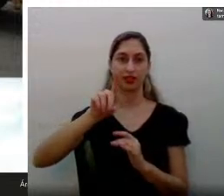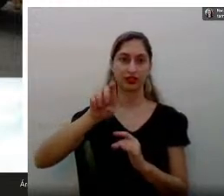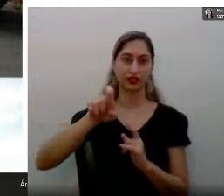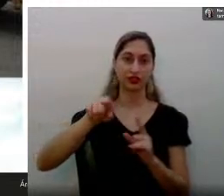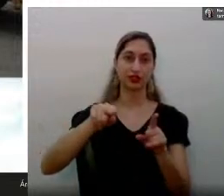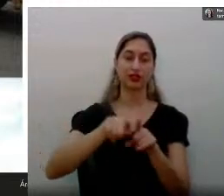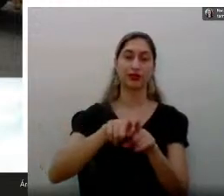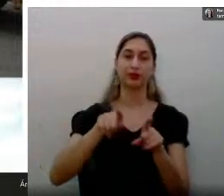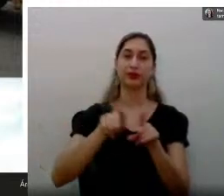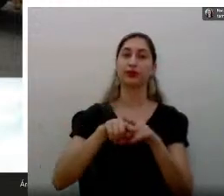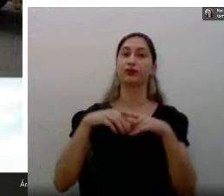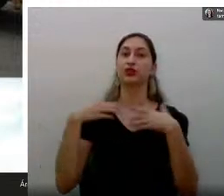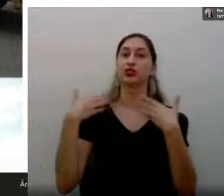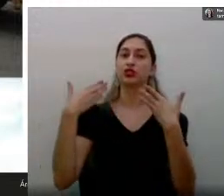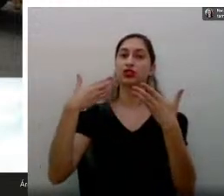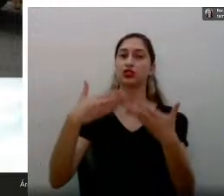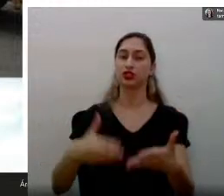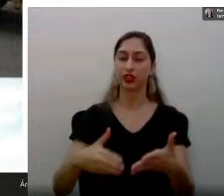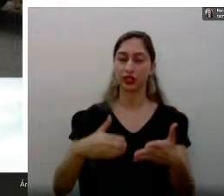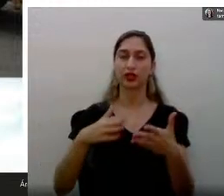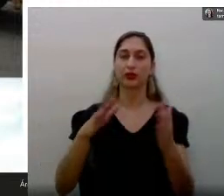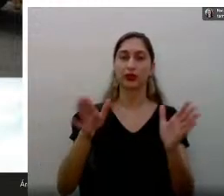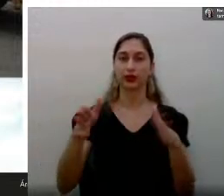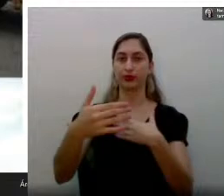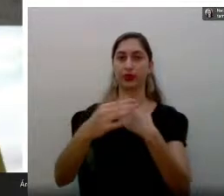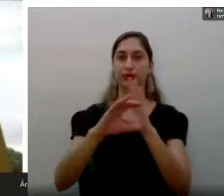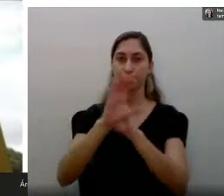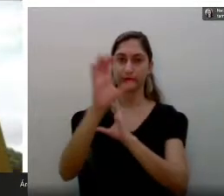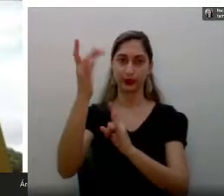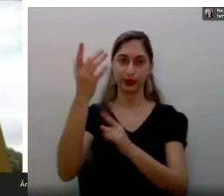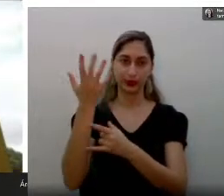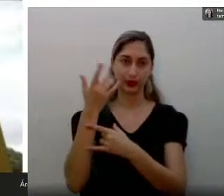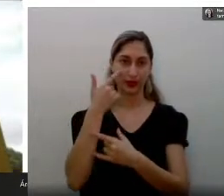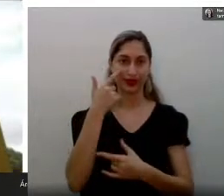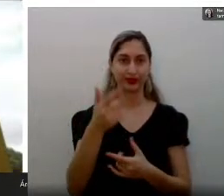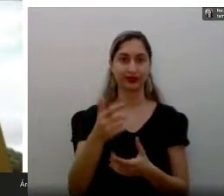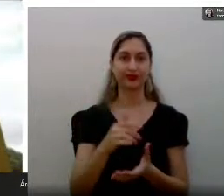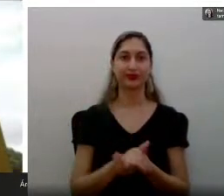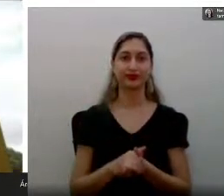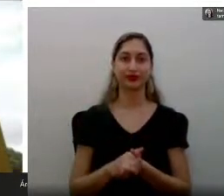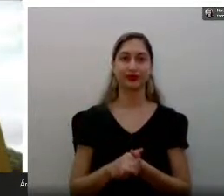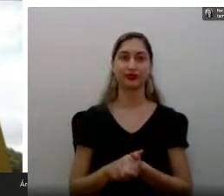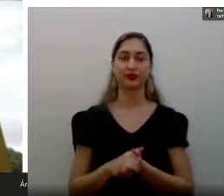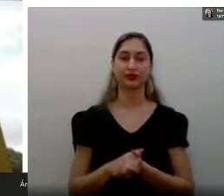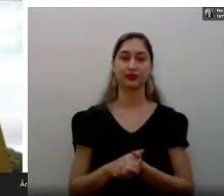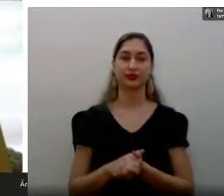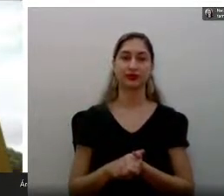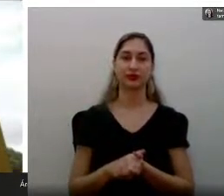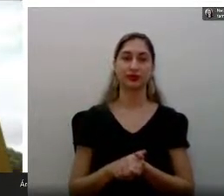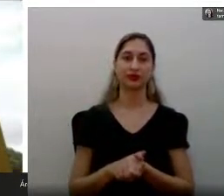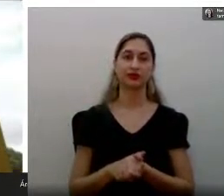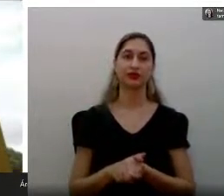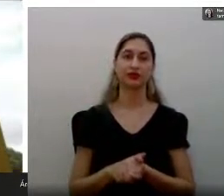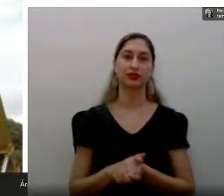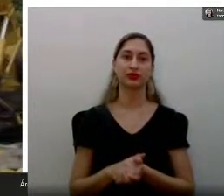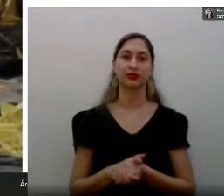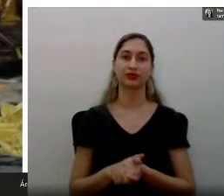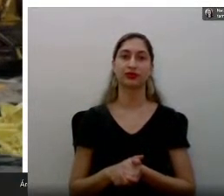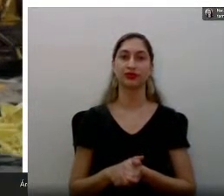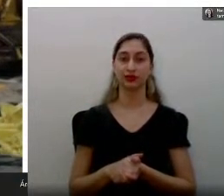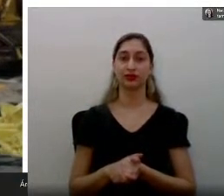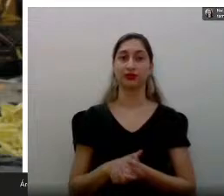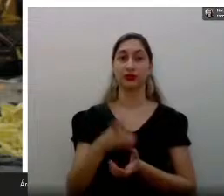né lá no espaço do conhecimento UFMG Beleza então aqui tem Frei Rosário aqui tem um guindaste